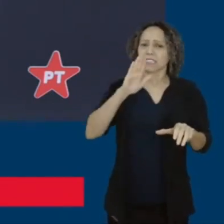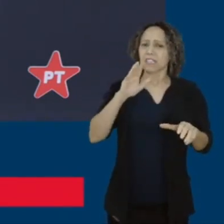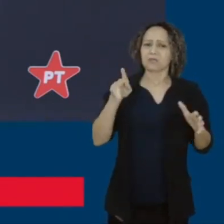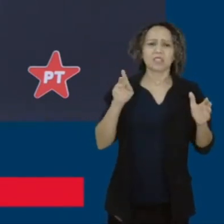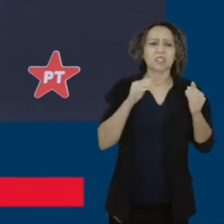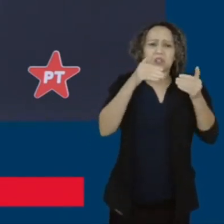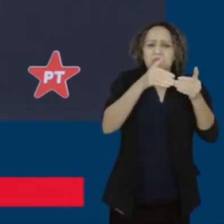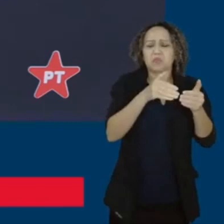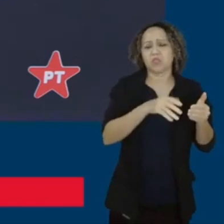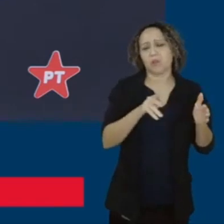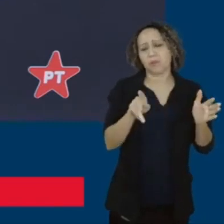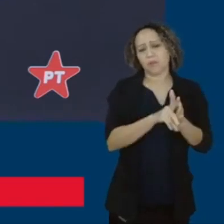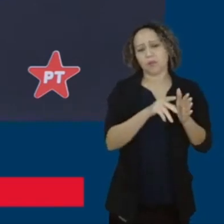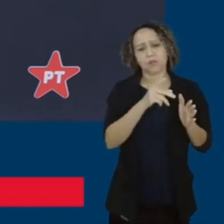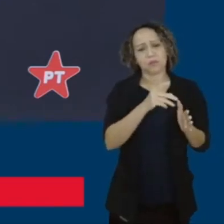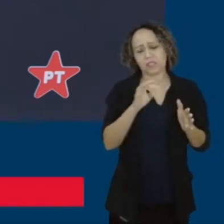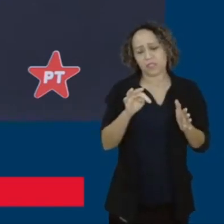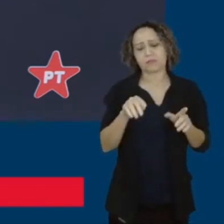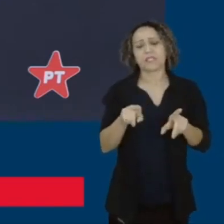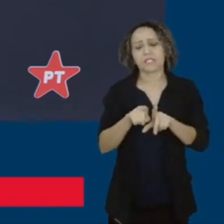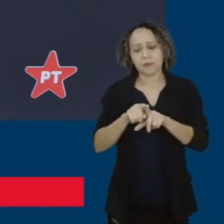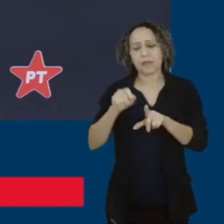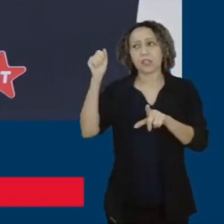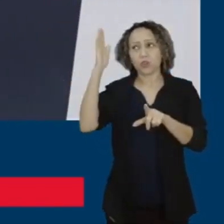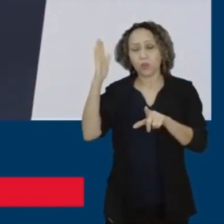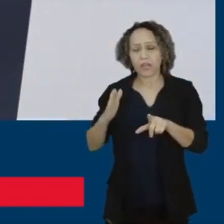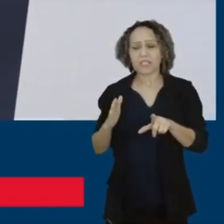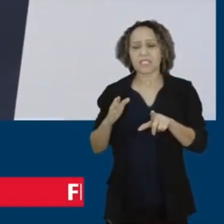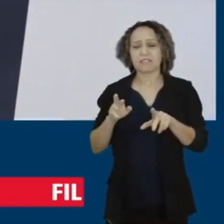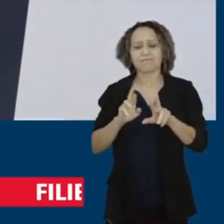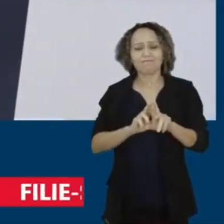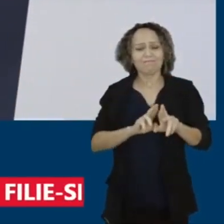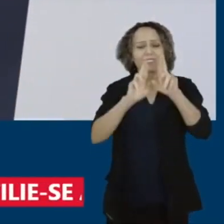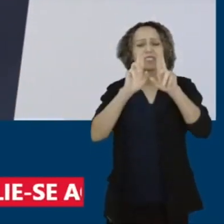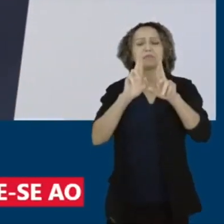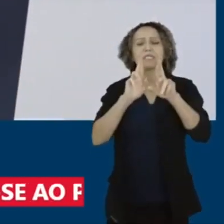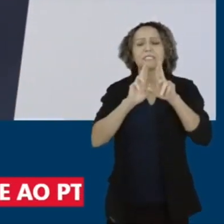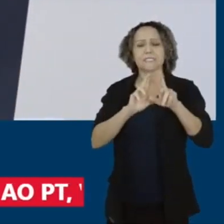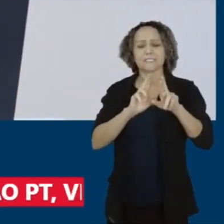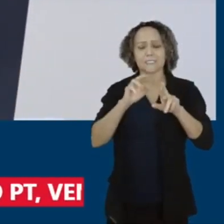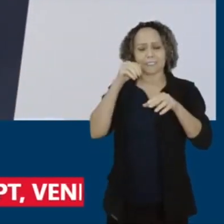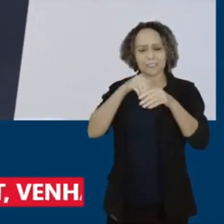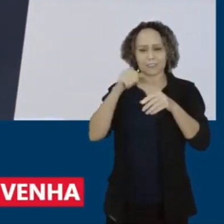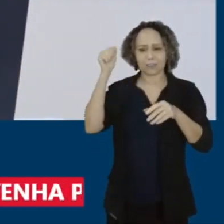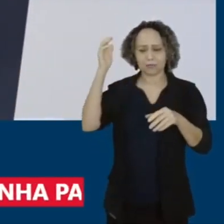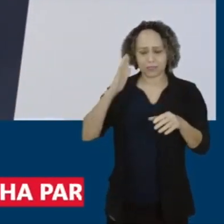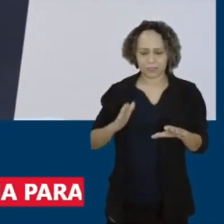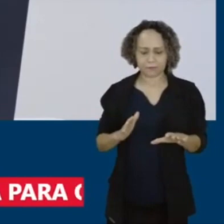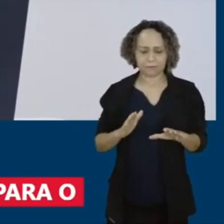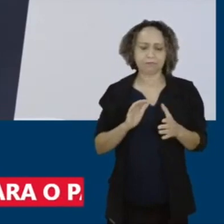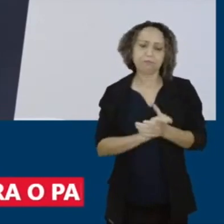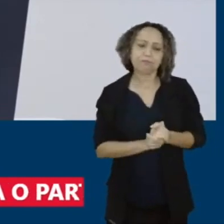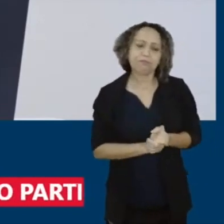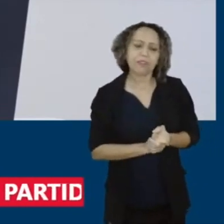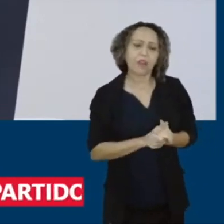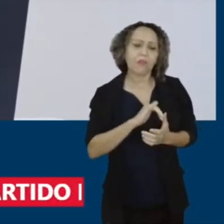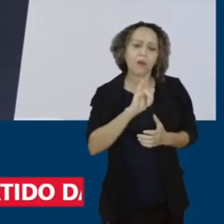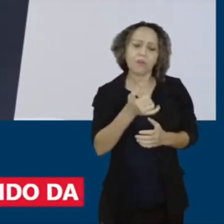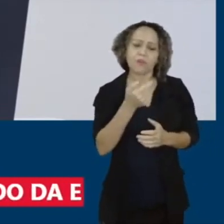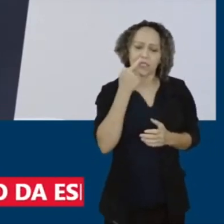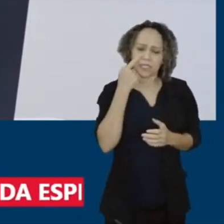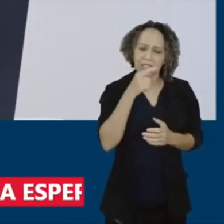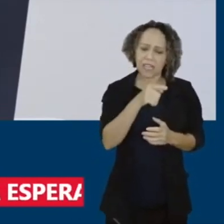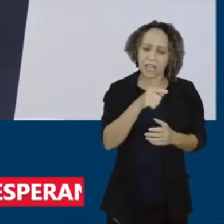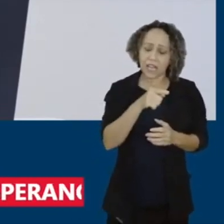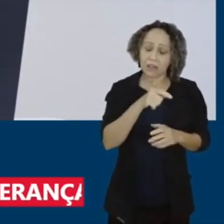Brasil. Queria aproveitar essa sua fala para comentar uma fala sua no momento da sua